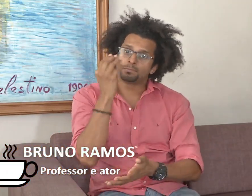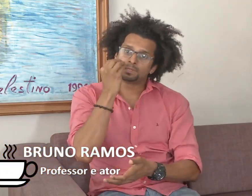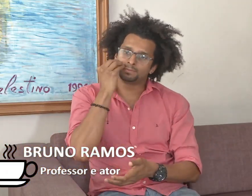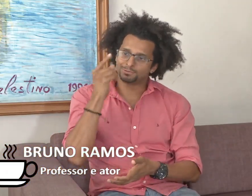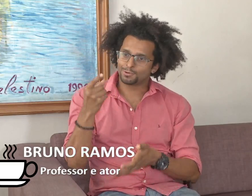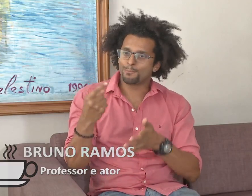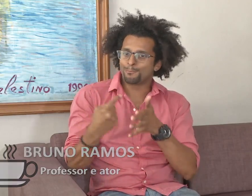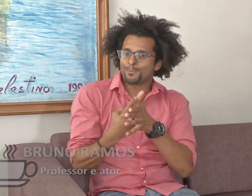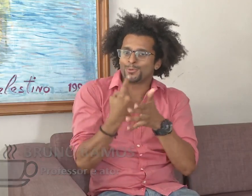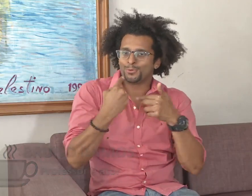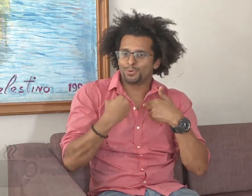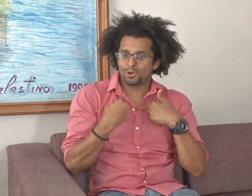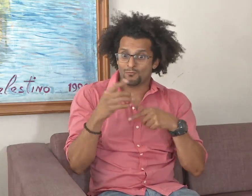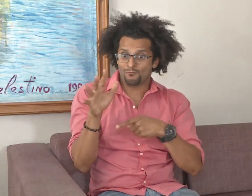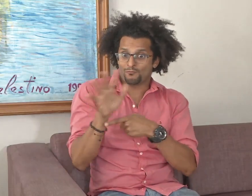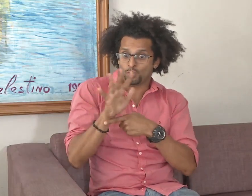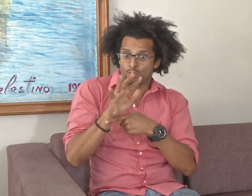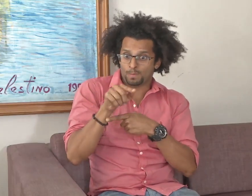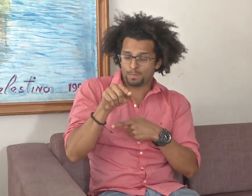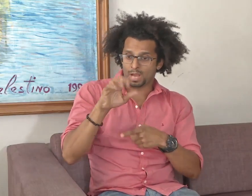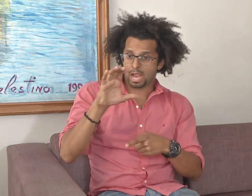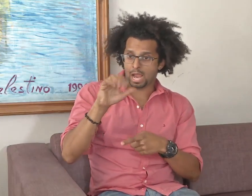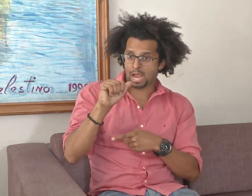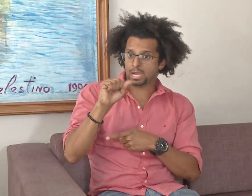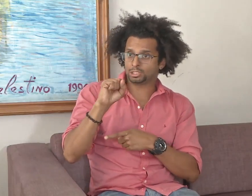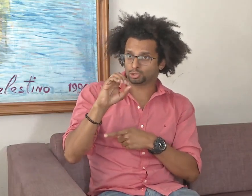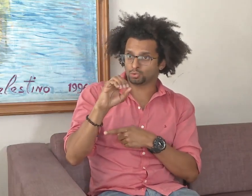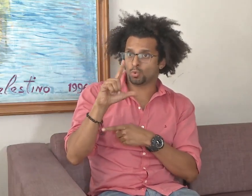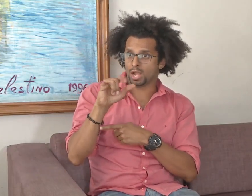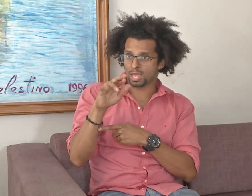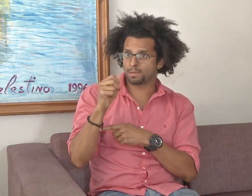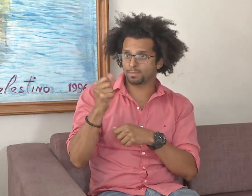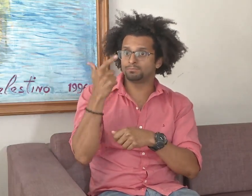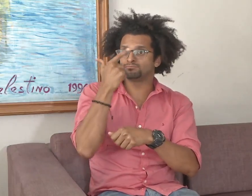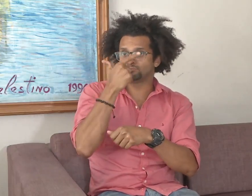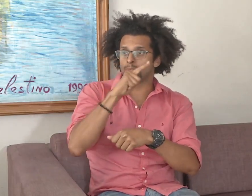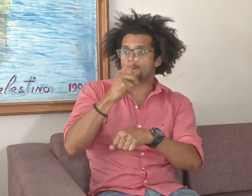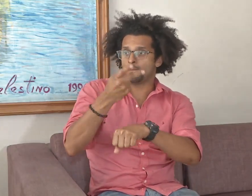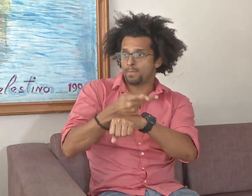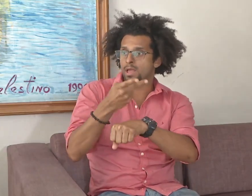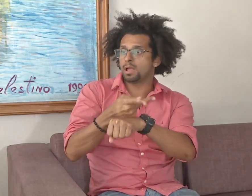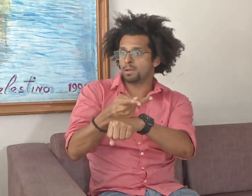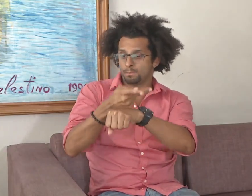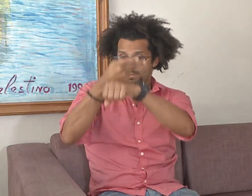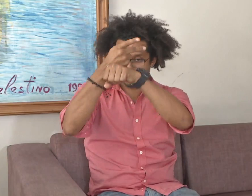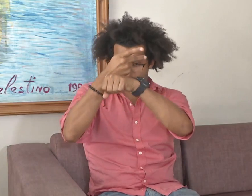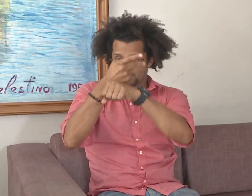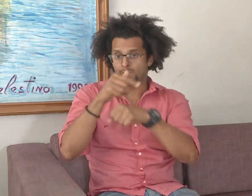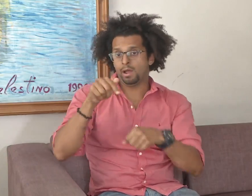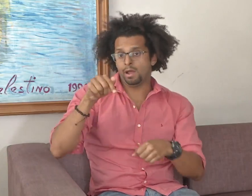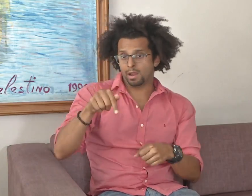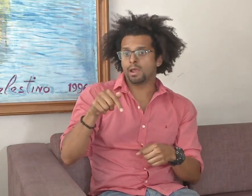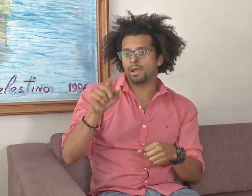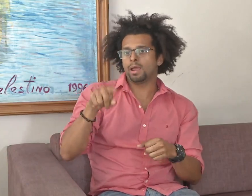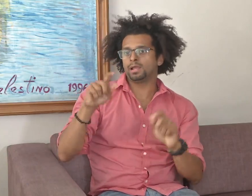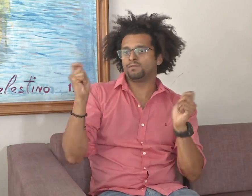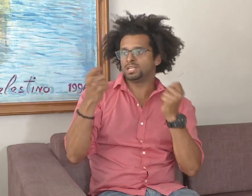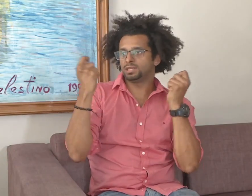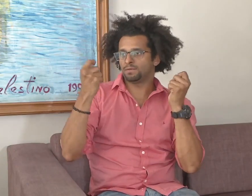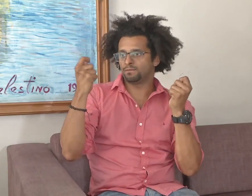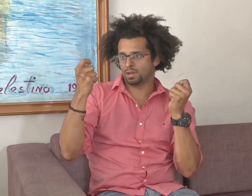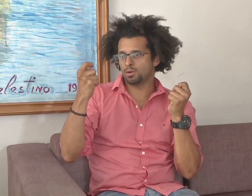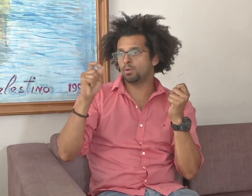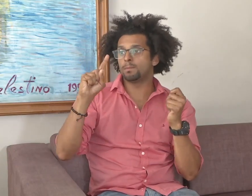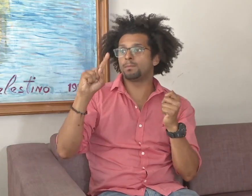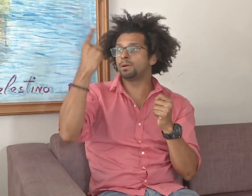Então, você citou sobre o filme O Caso em Libras, sobre a minha experiência no filme. Realmente, nós conseguimos uma premiação em um